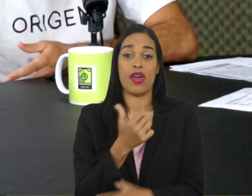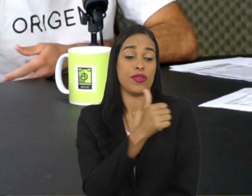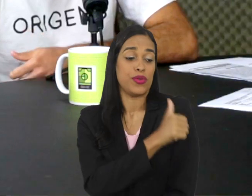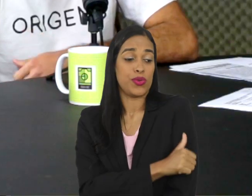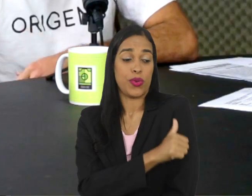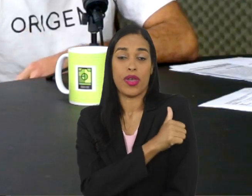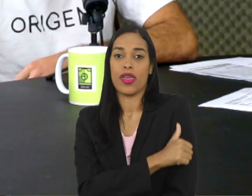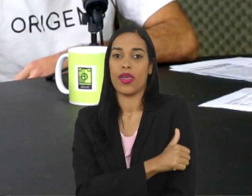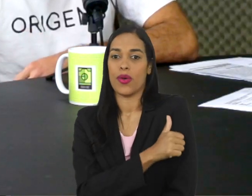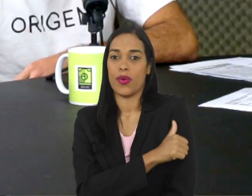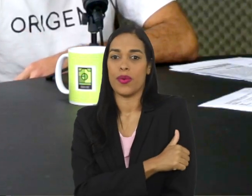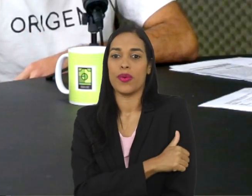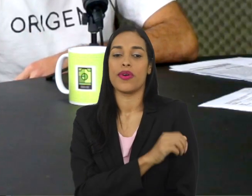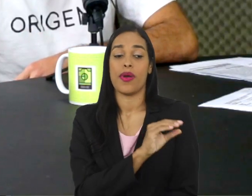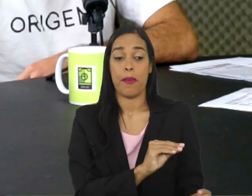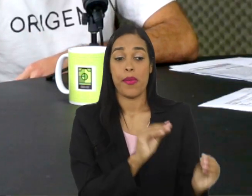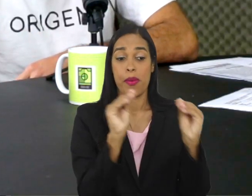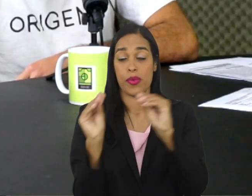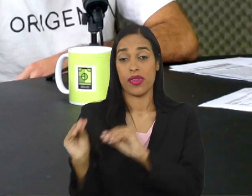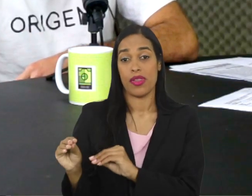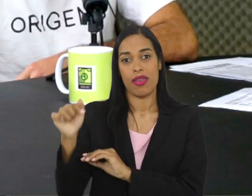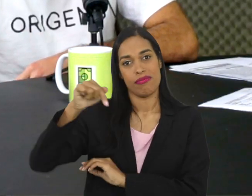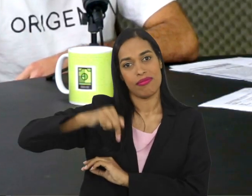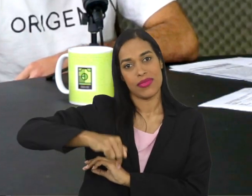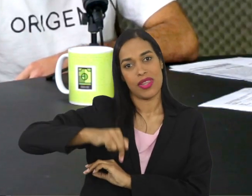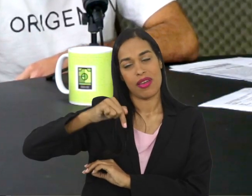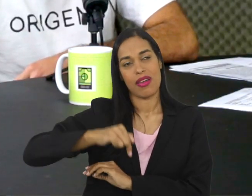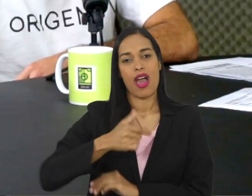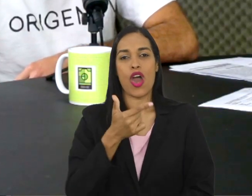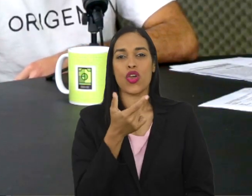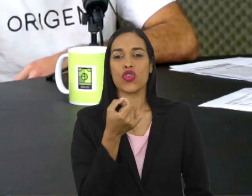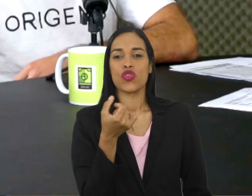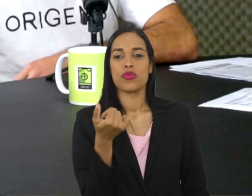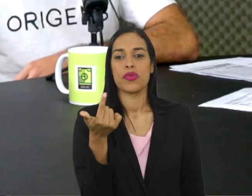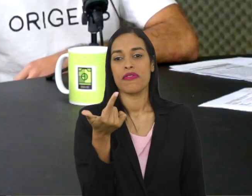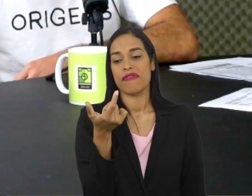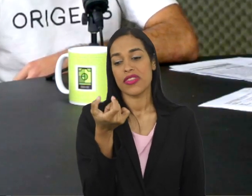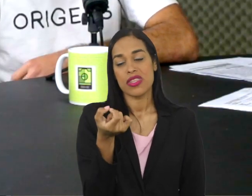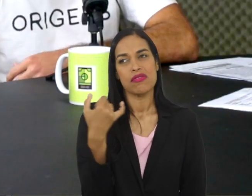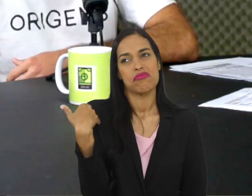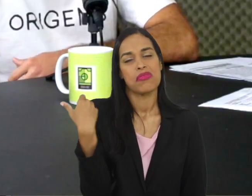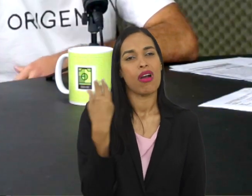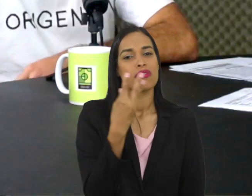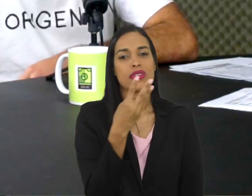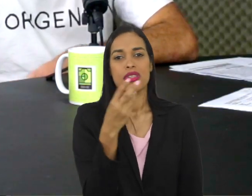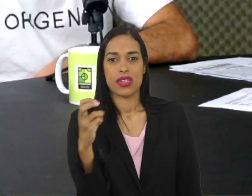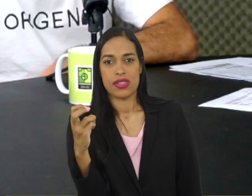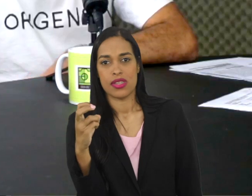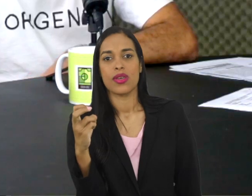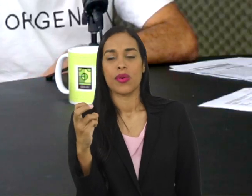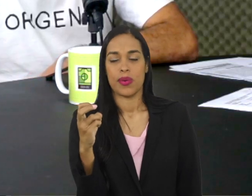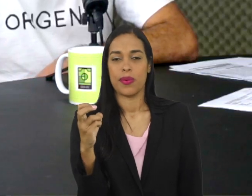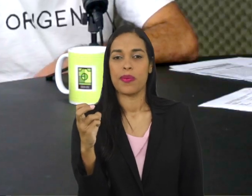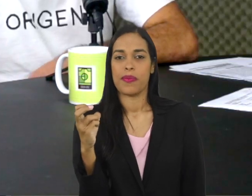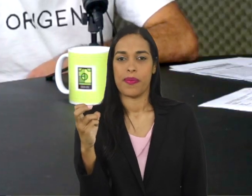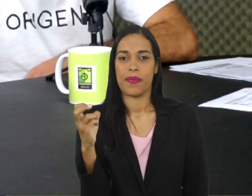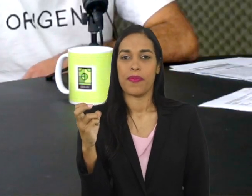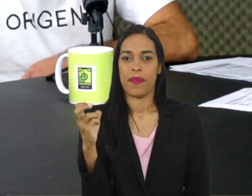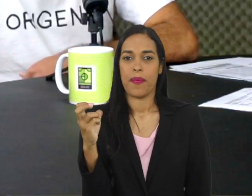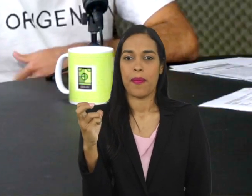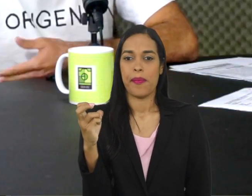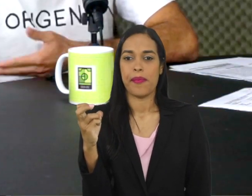Janeiro e me mudei para cá em 2020, então estava ali com 35 anos. Então,